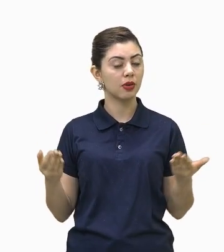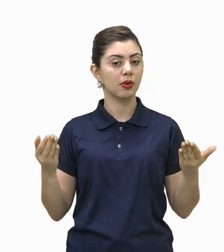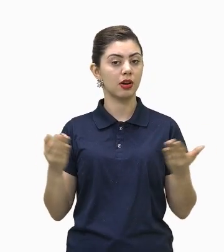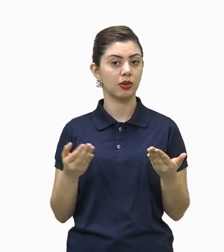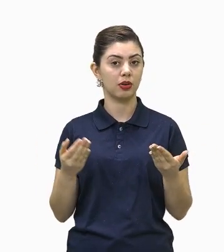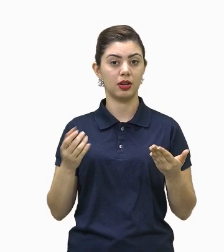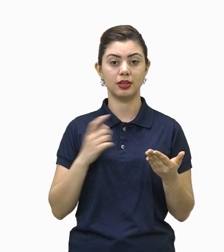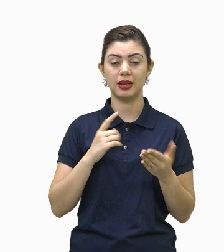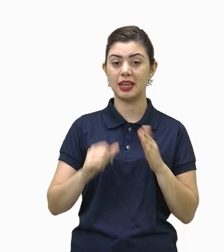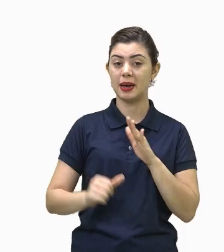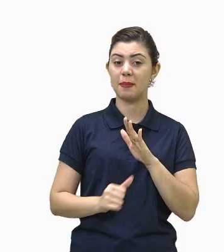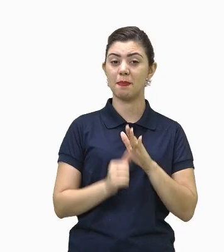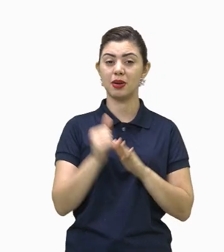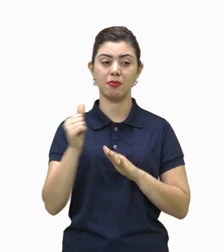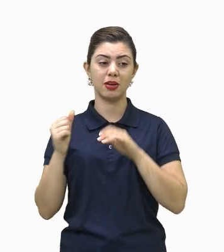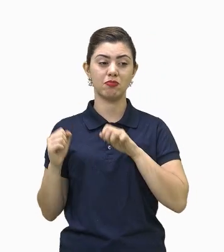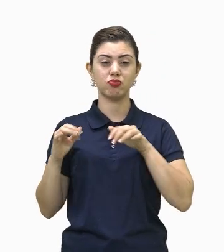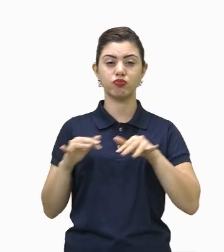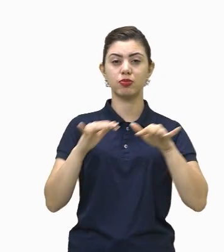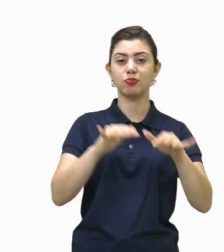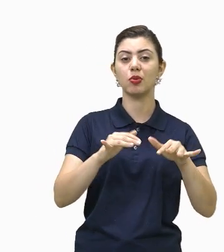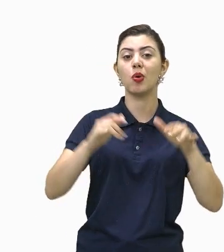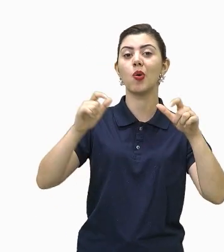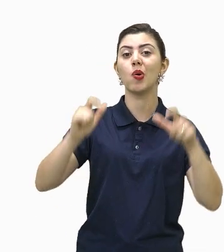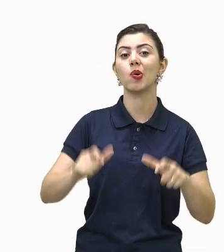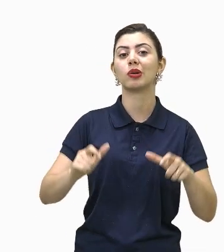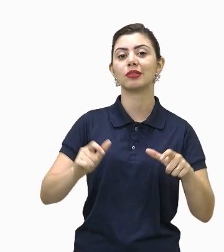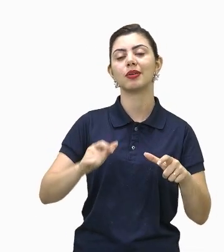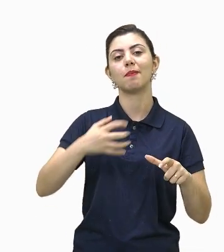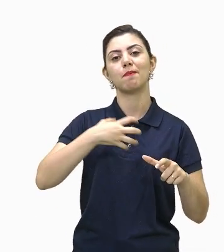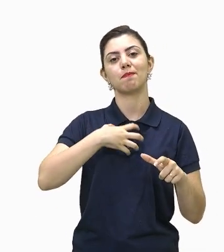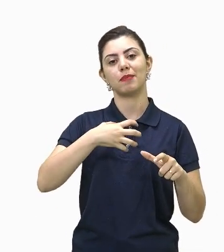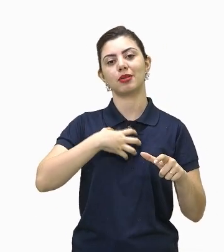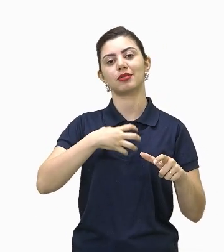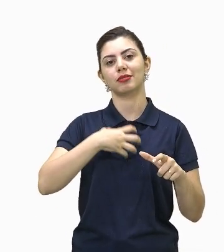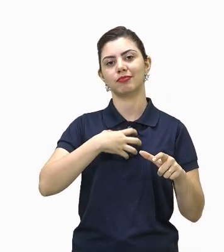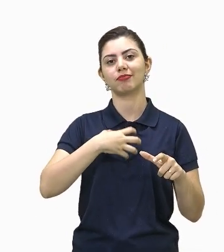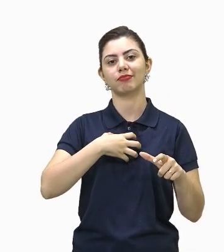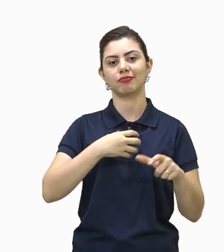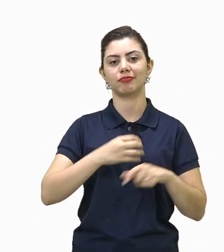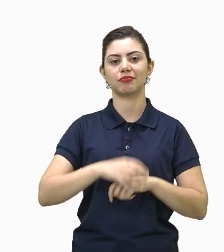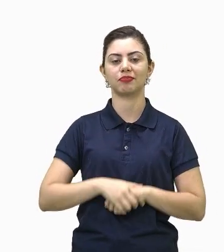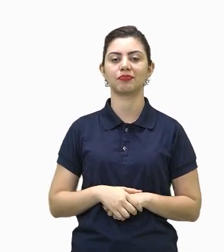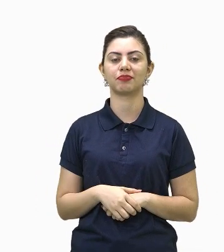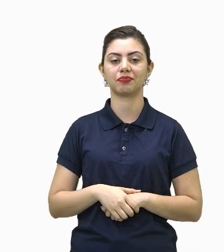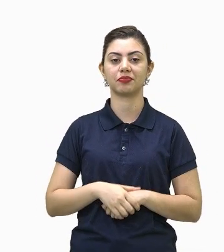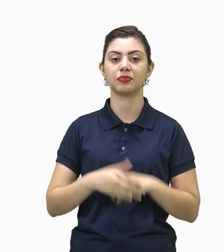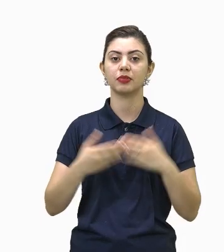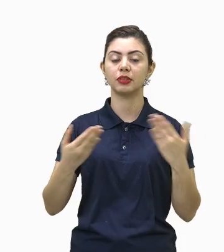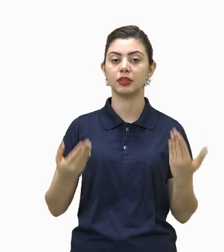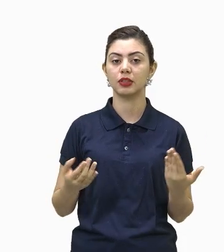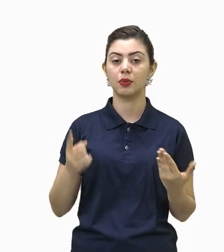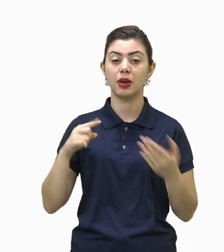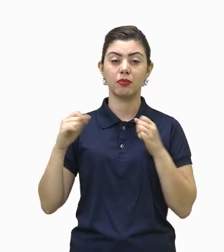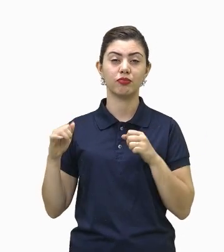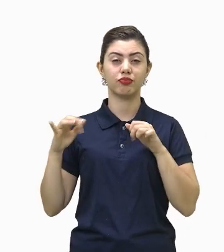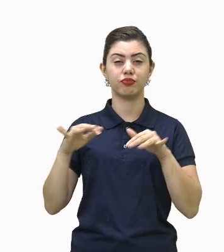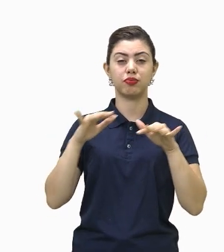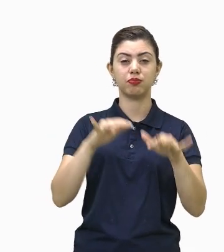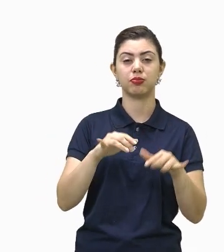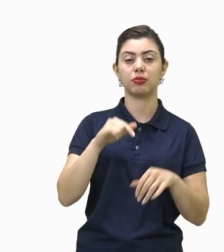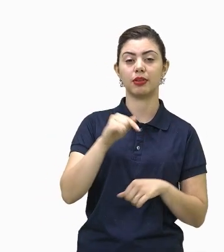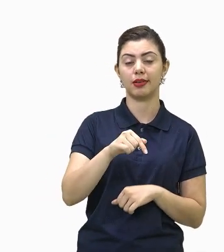a primeira invasão, que é aonde? Na Bahia, tá? essa invasão holandesa.